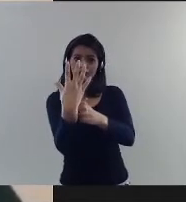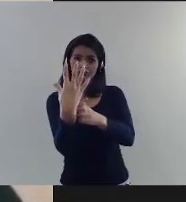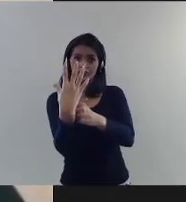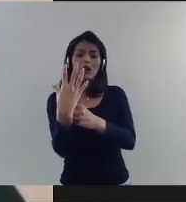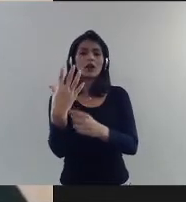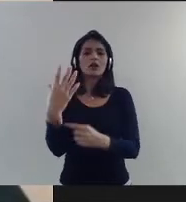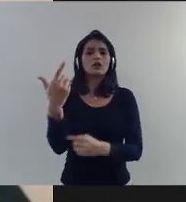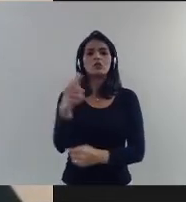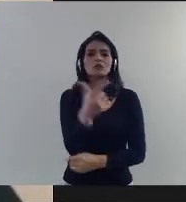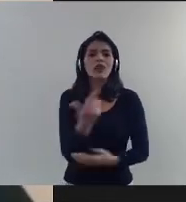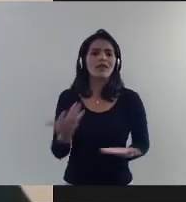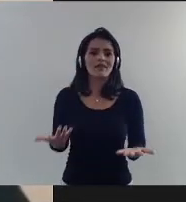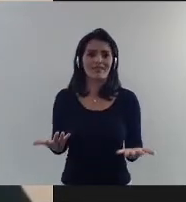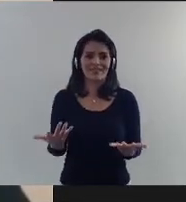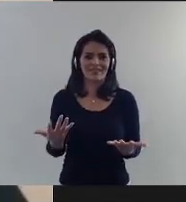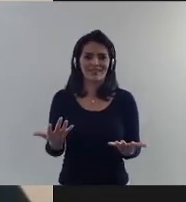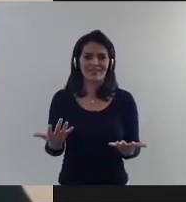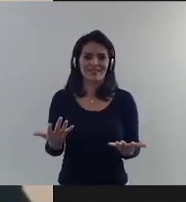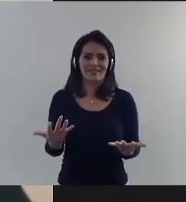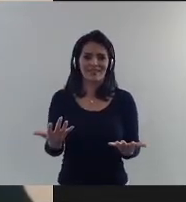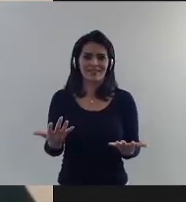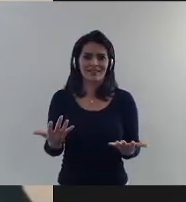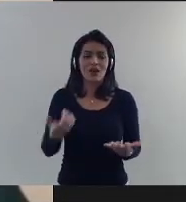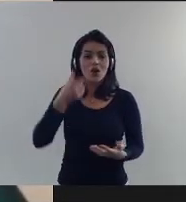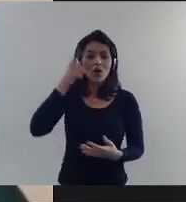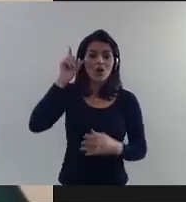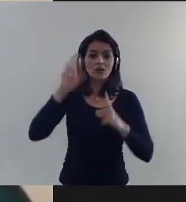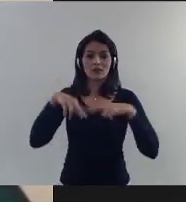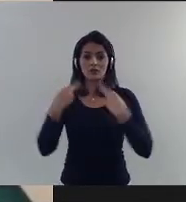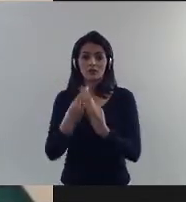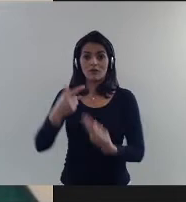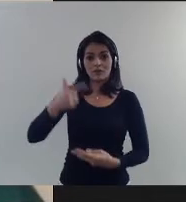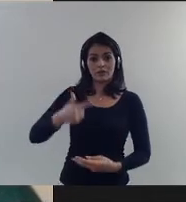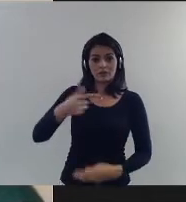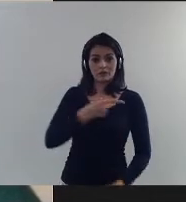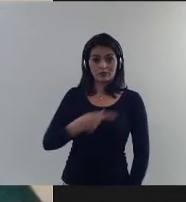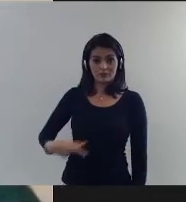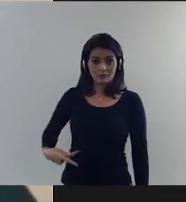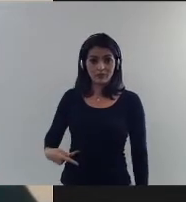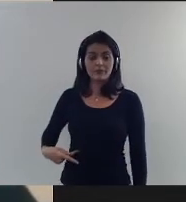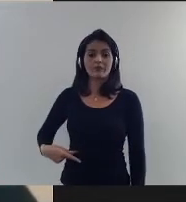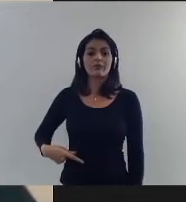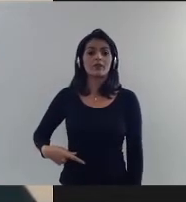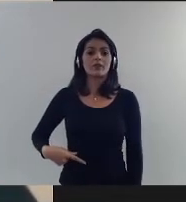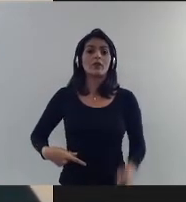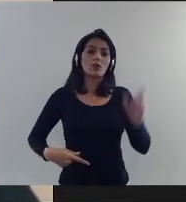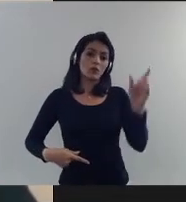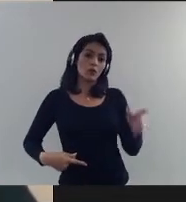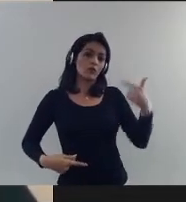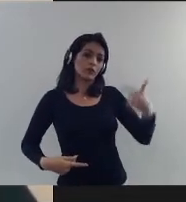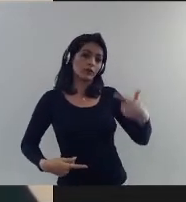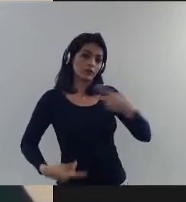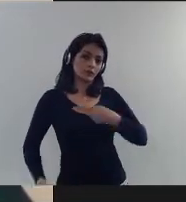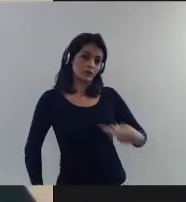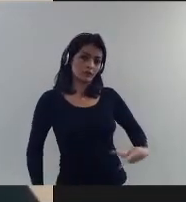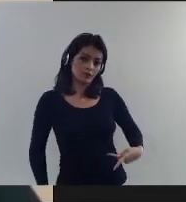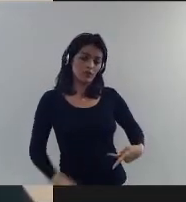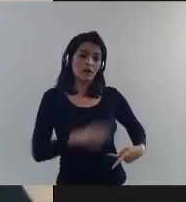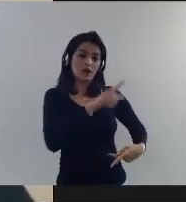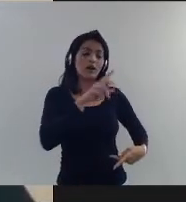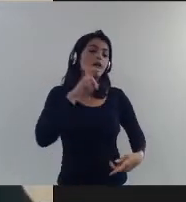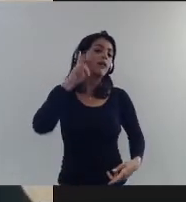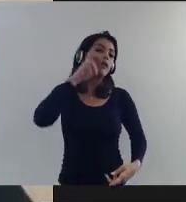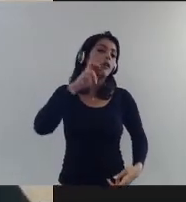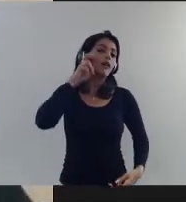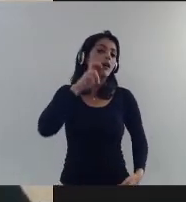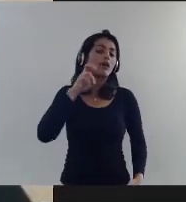videoconferência. Ontem, nas reuniões dos vice-presidentes, o nosso vice-presidente de Natal,